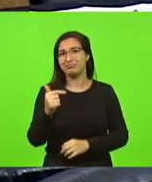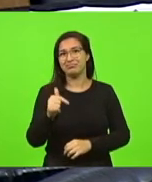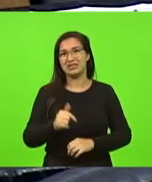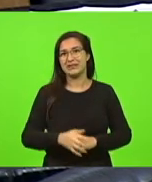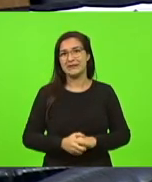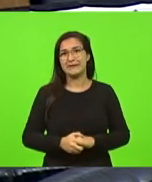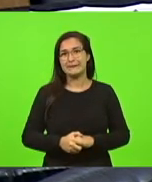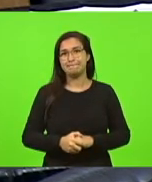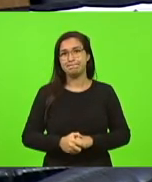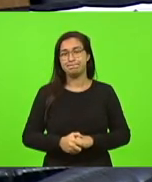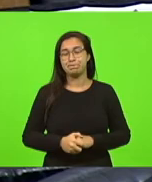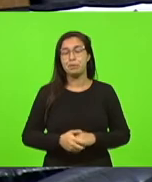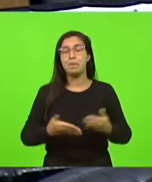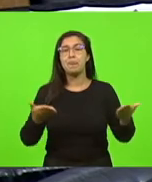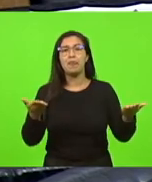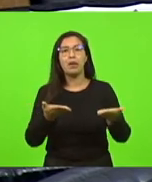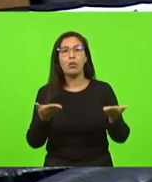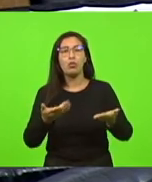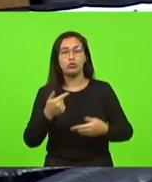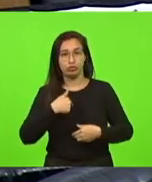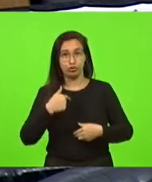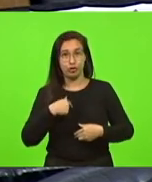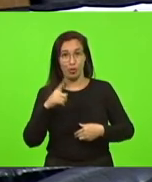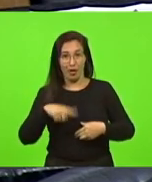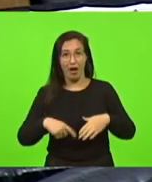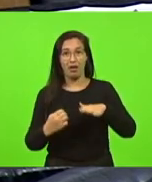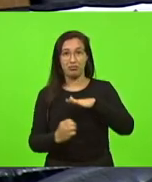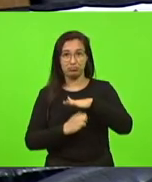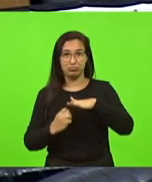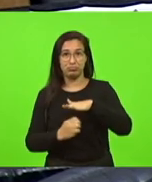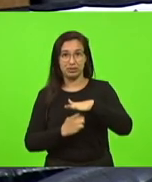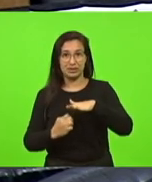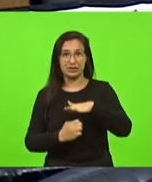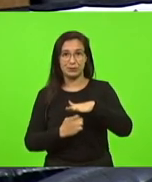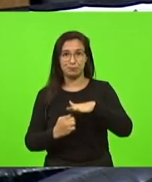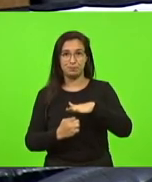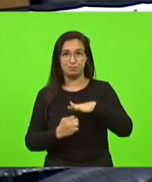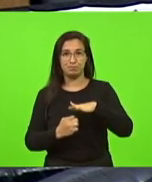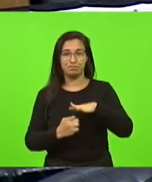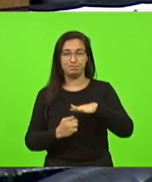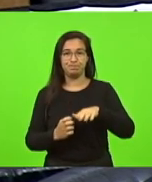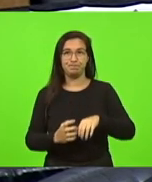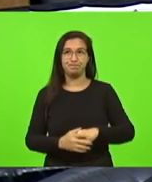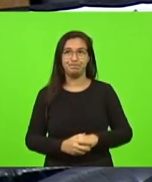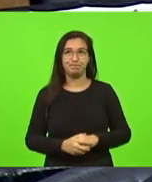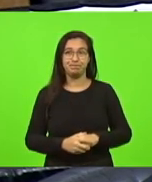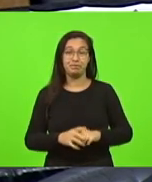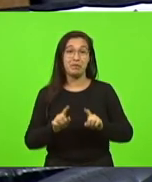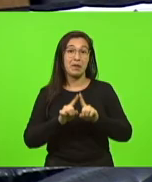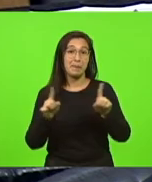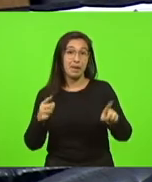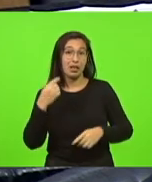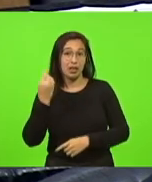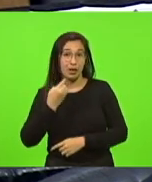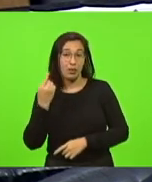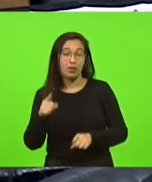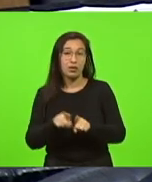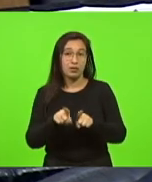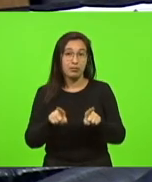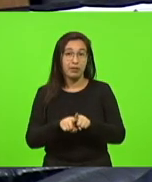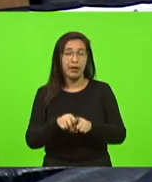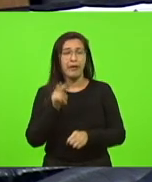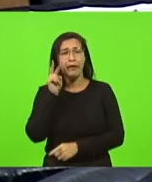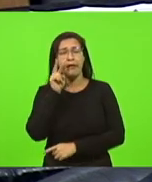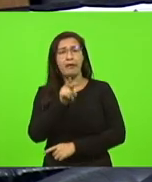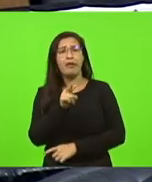hoje estou empresário, eu sou empresário, eu estou deputado. Agora, eu vejo que nós